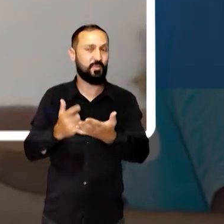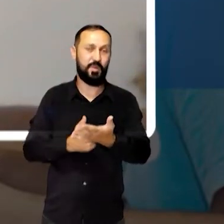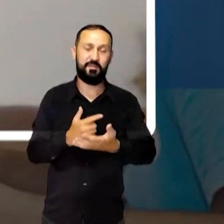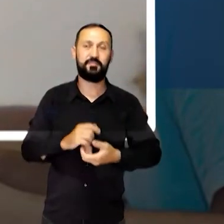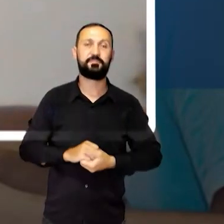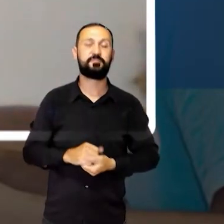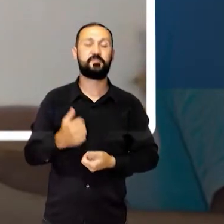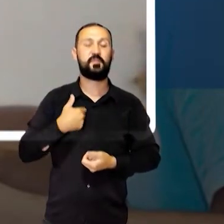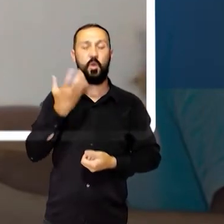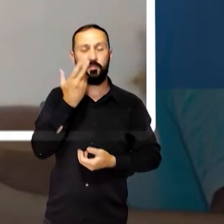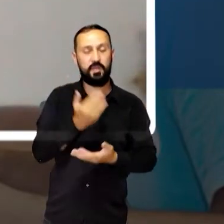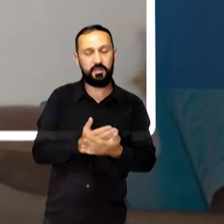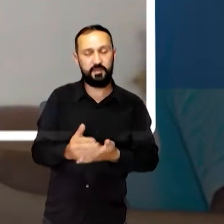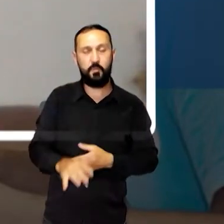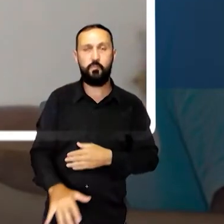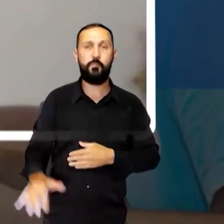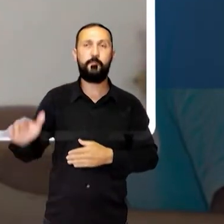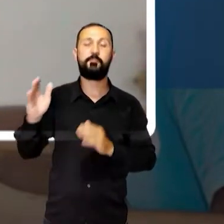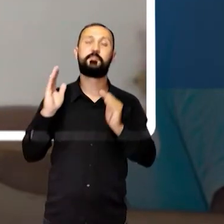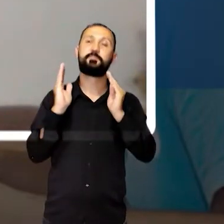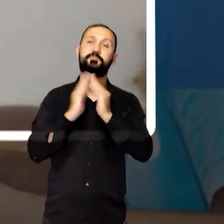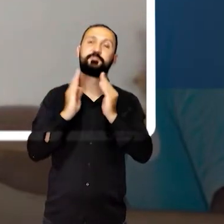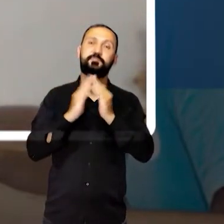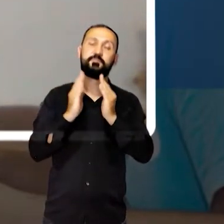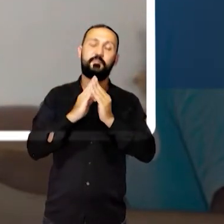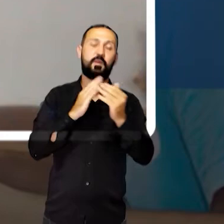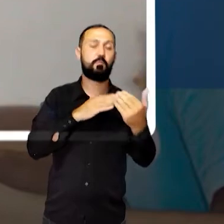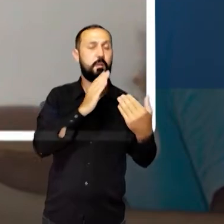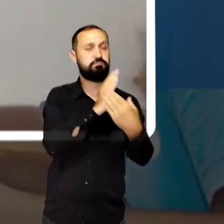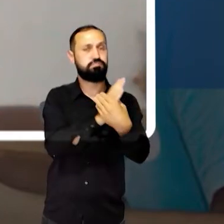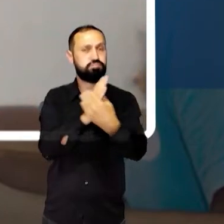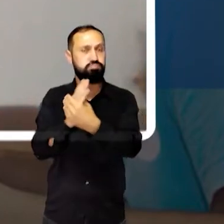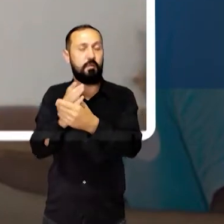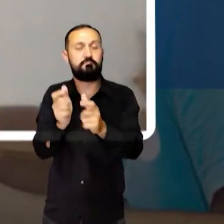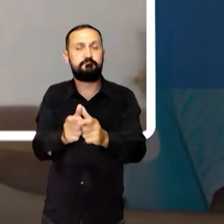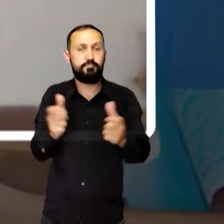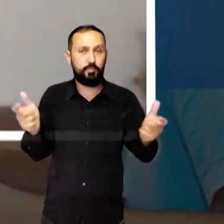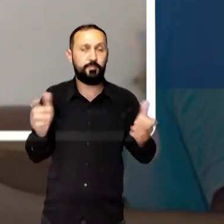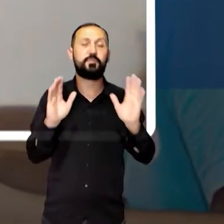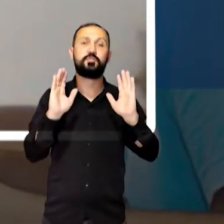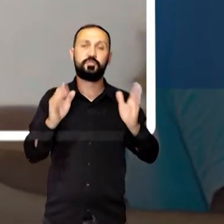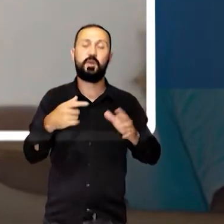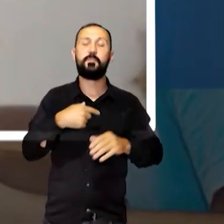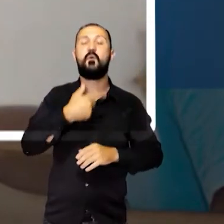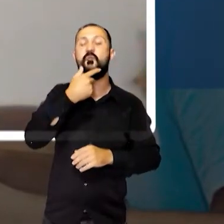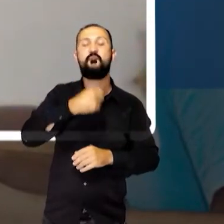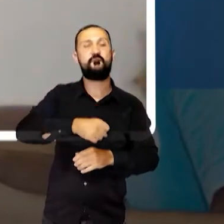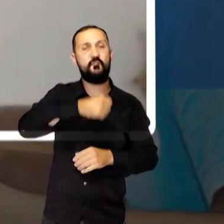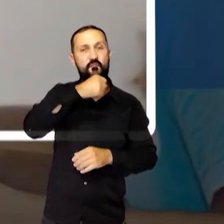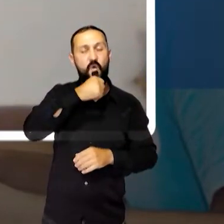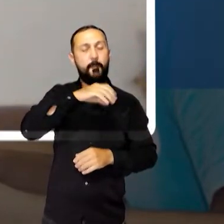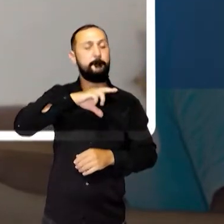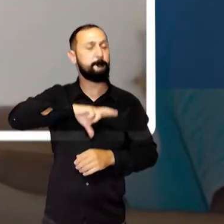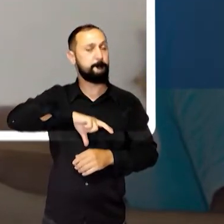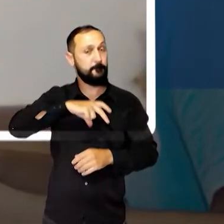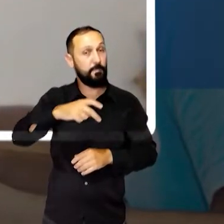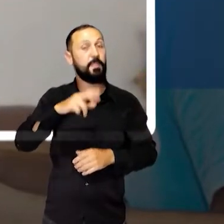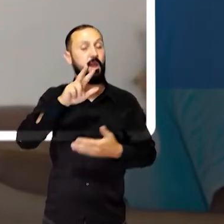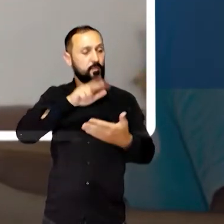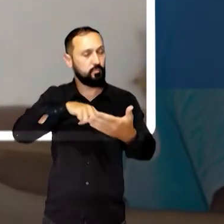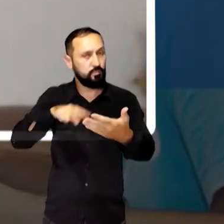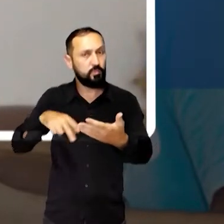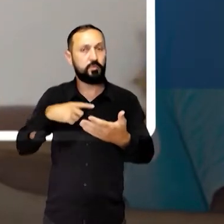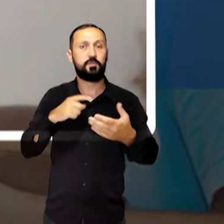livro. Minha infância foi numa casa com uma biblioteca muito grande. Meu avô português era